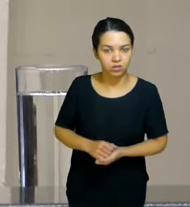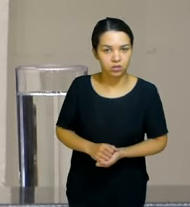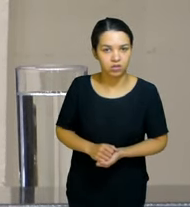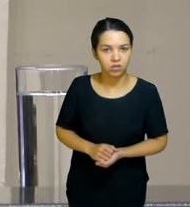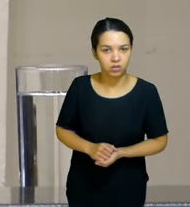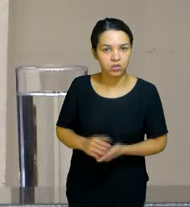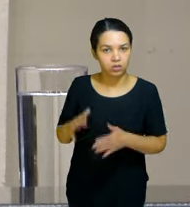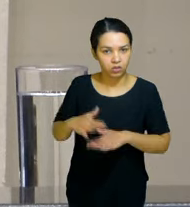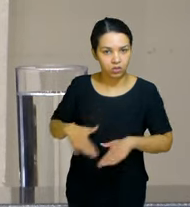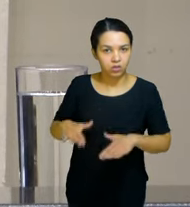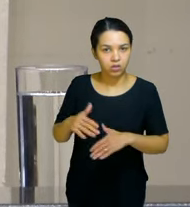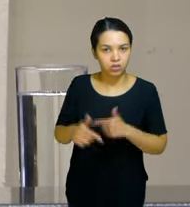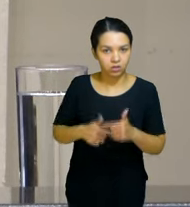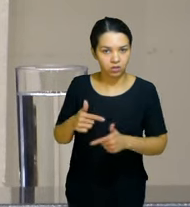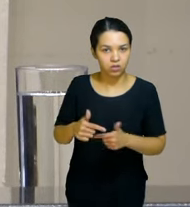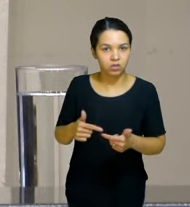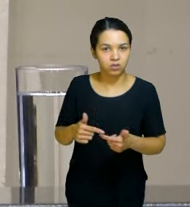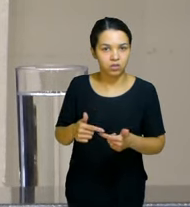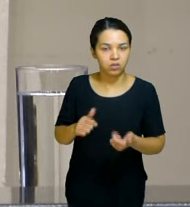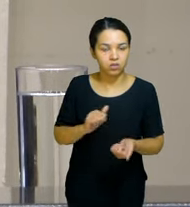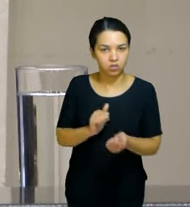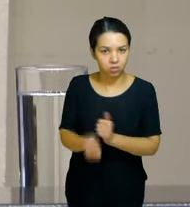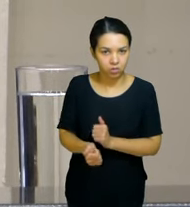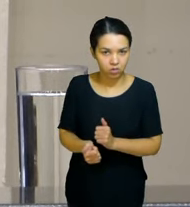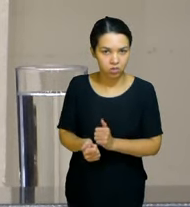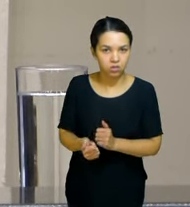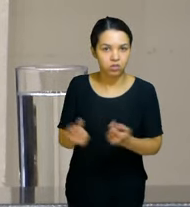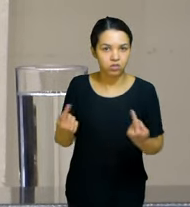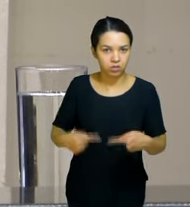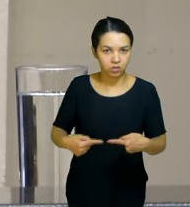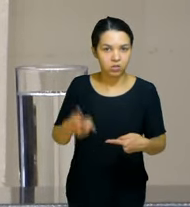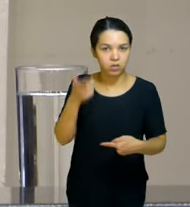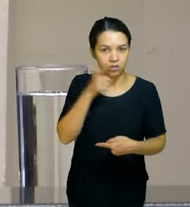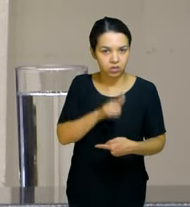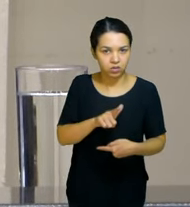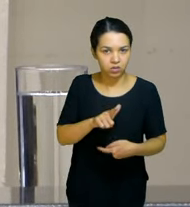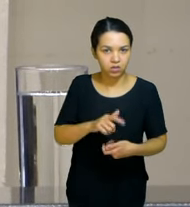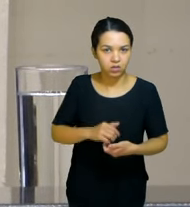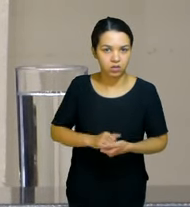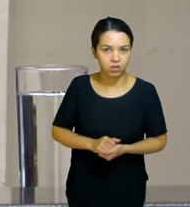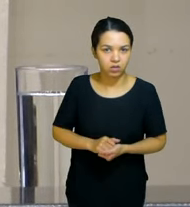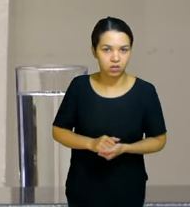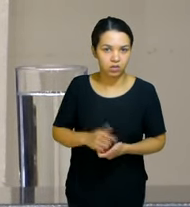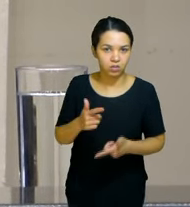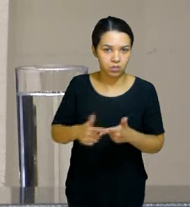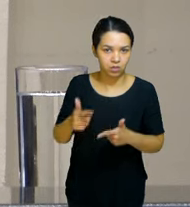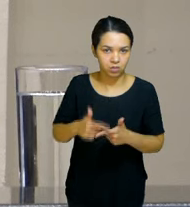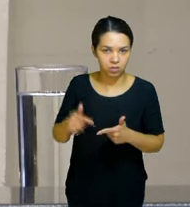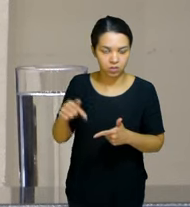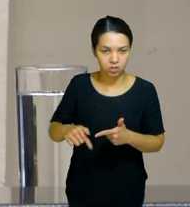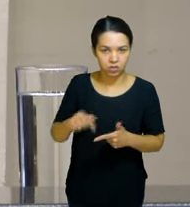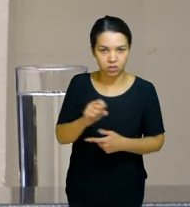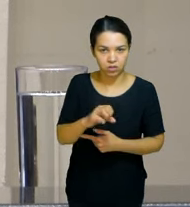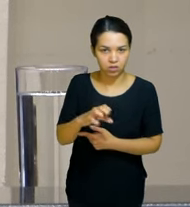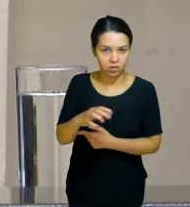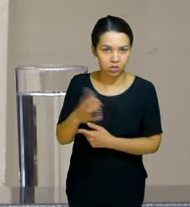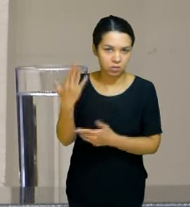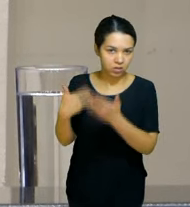todos fizeram os seus esportes e todos realizaram as suas competições. Nunca houve esse problema em Santa Catarina.